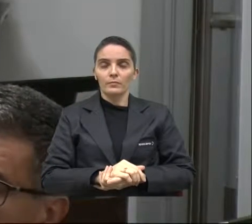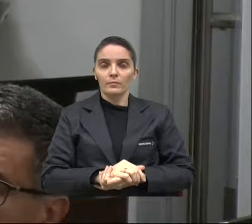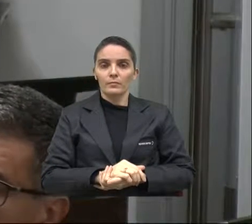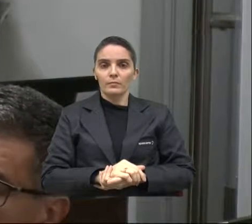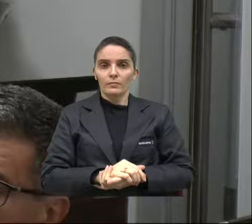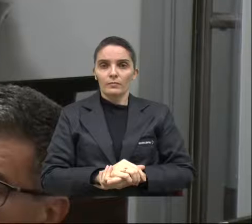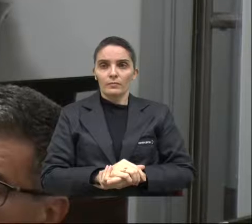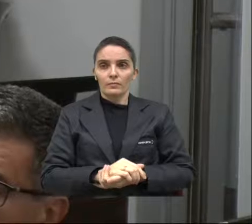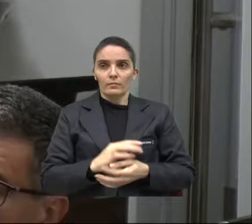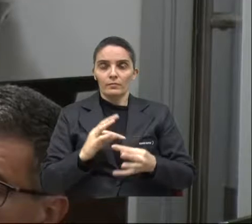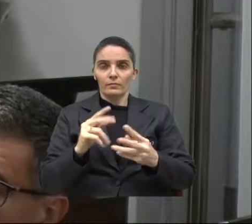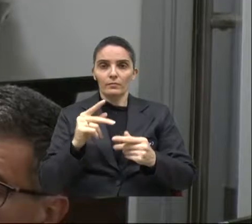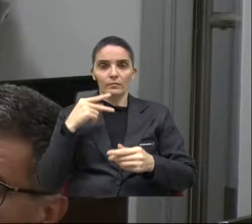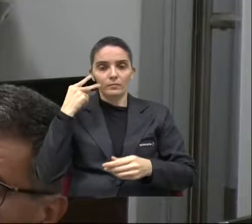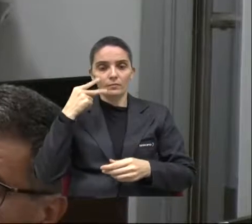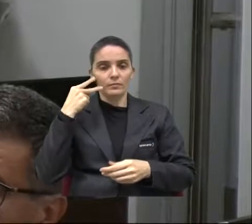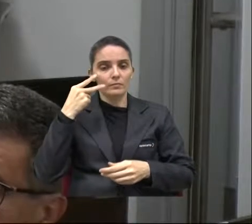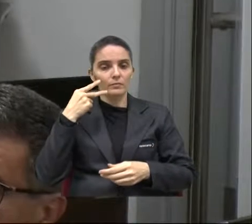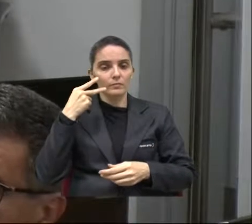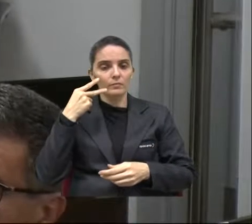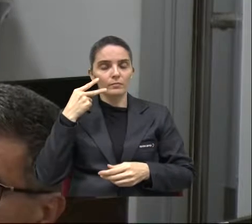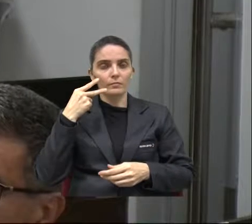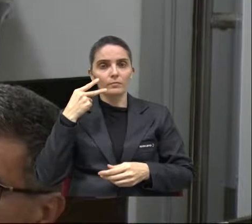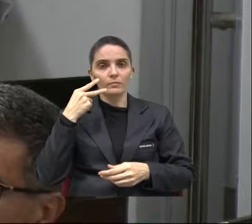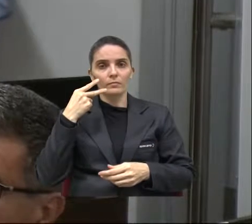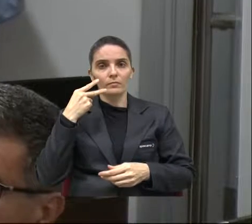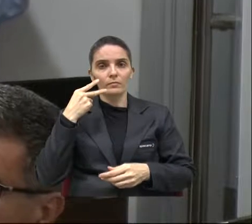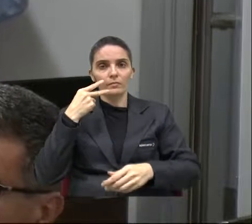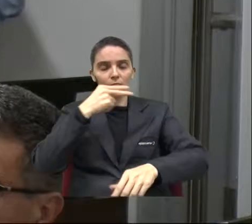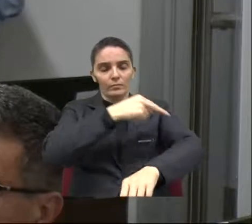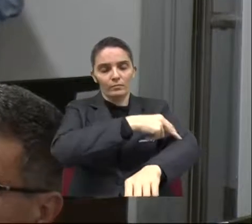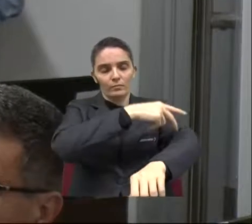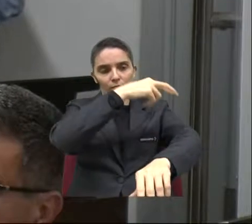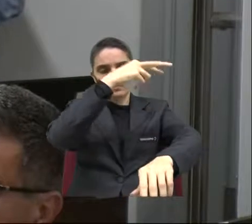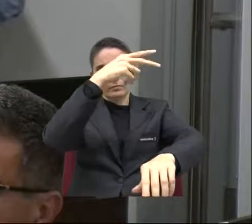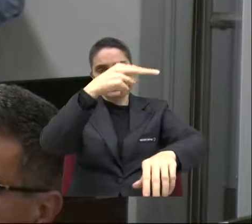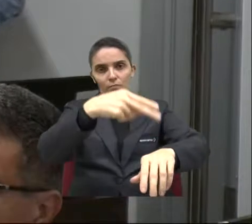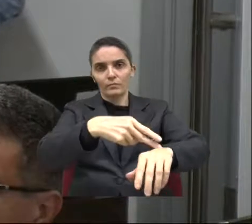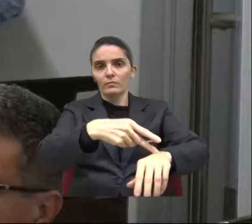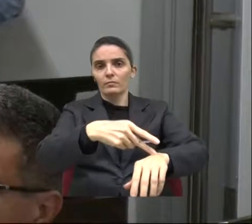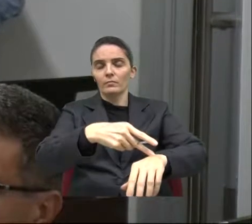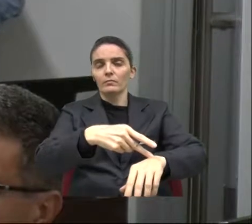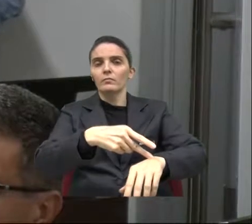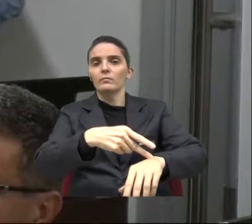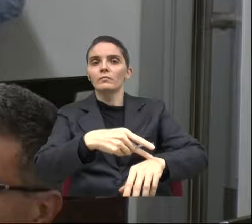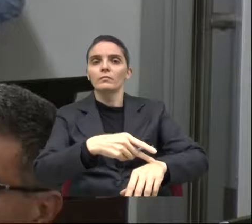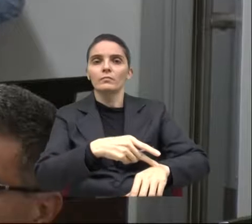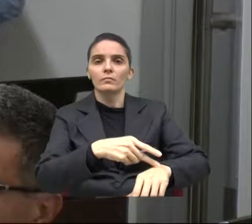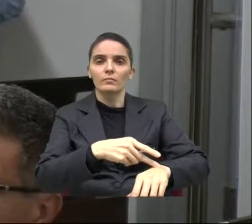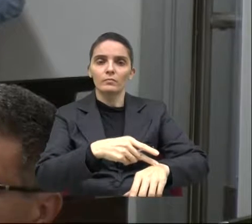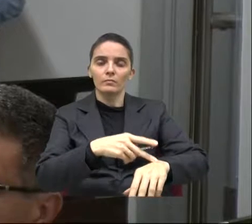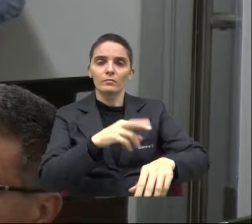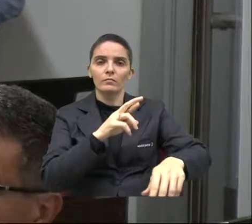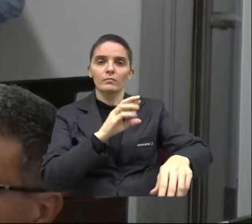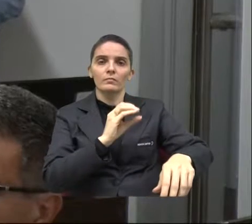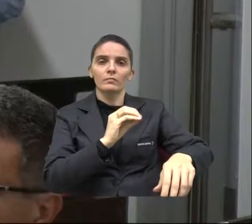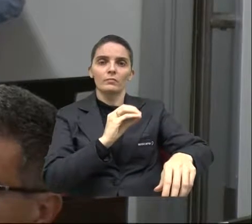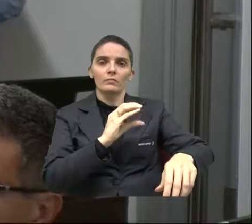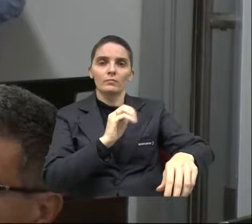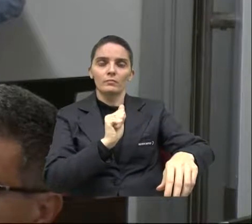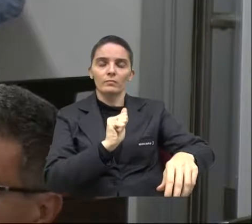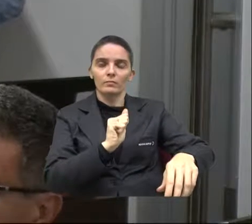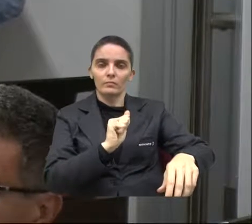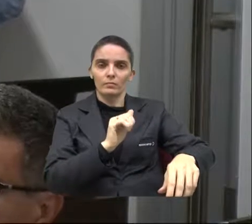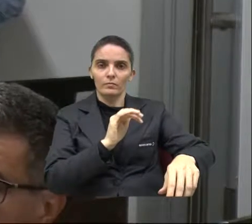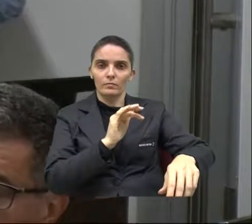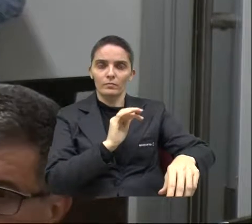todos os vereadores, o viaduto lá embaixo da Barroca Funda, né? Barroca Funda, lá embaixo do